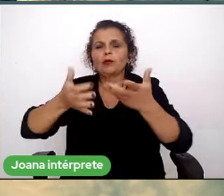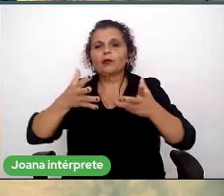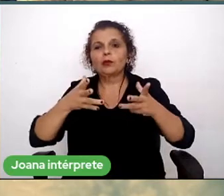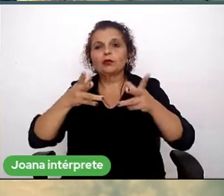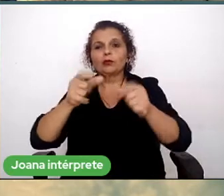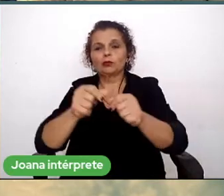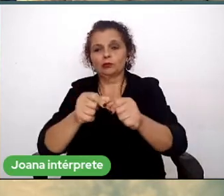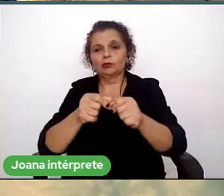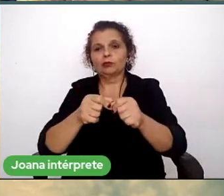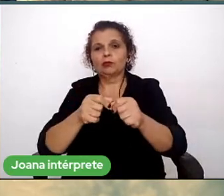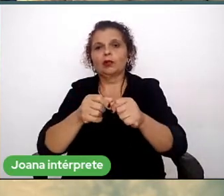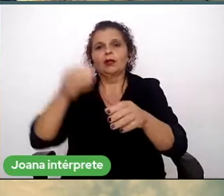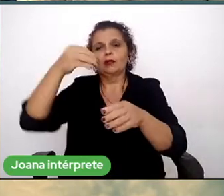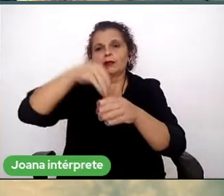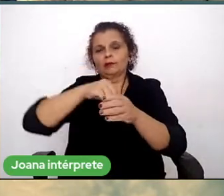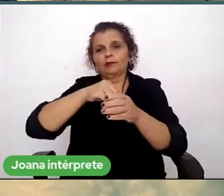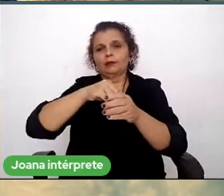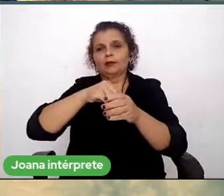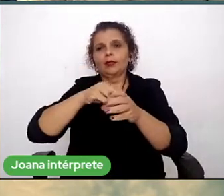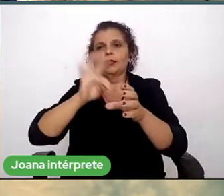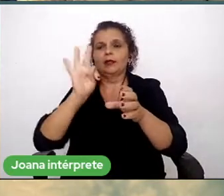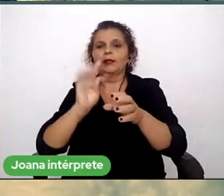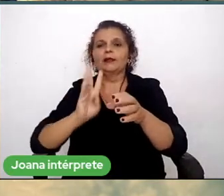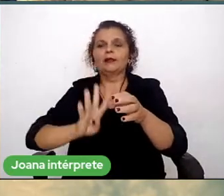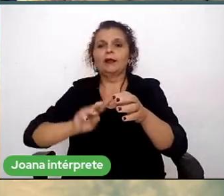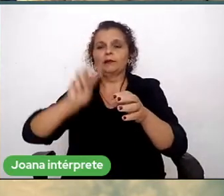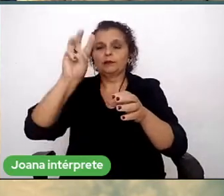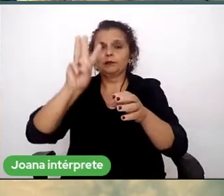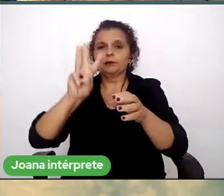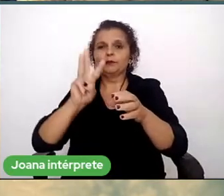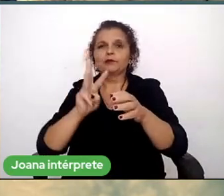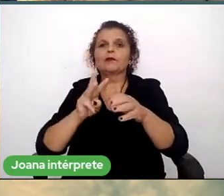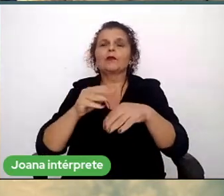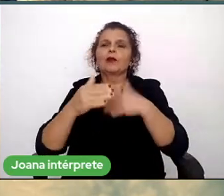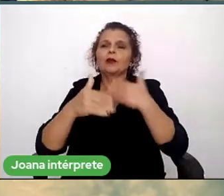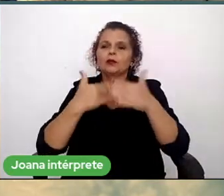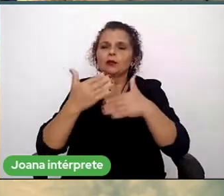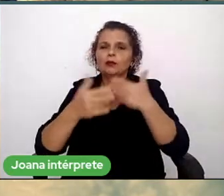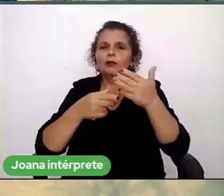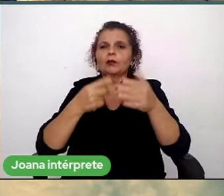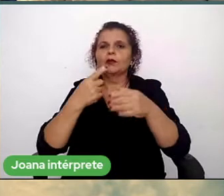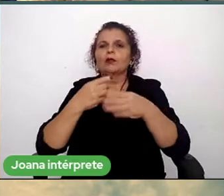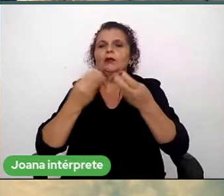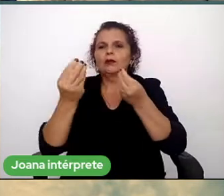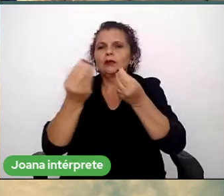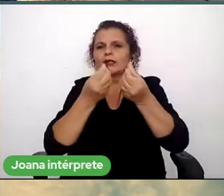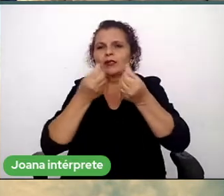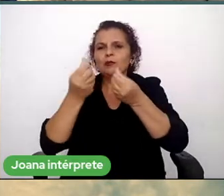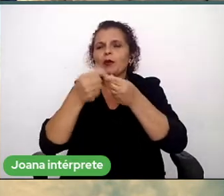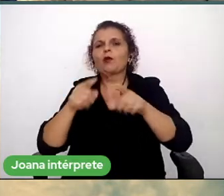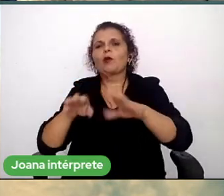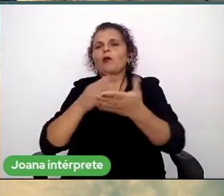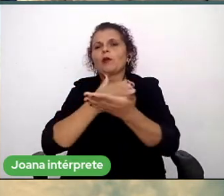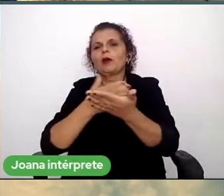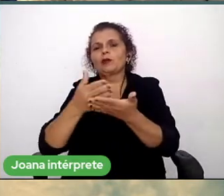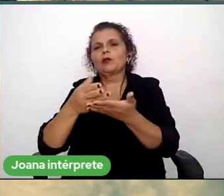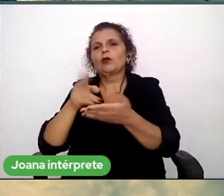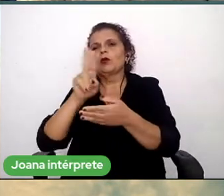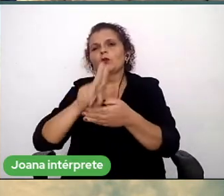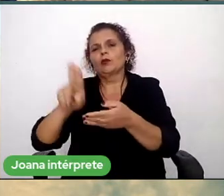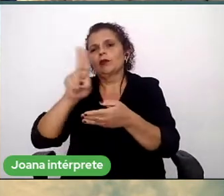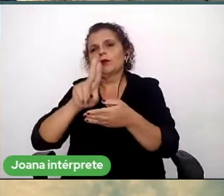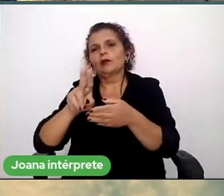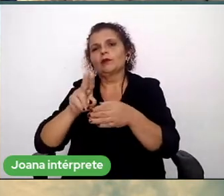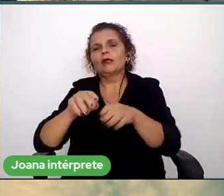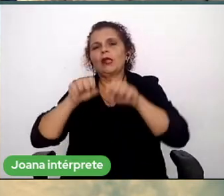comunidade dentro letra w então surge em seguida dos sensível default e começa a ser utilizado o primeiro na